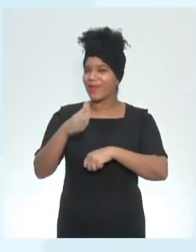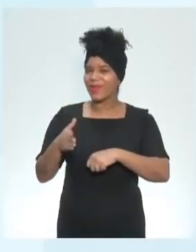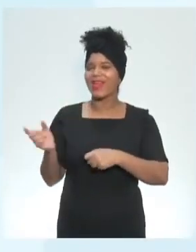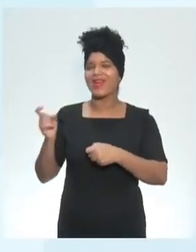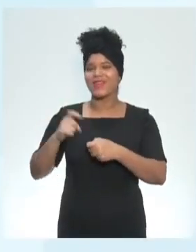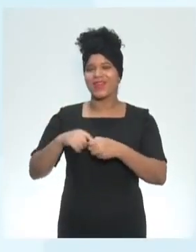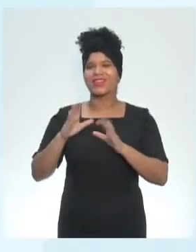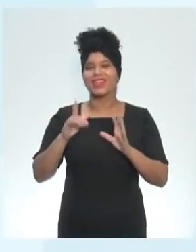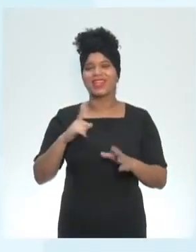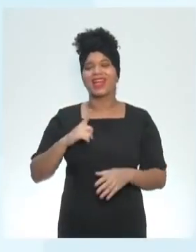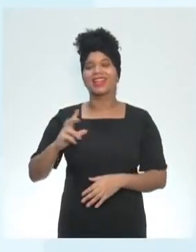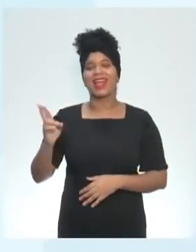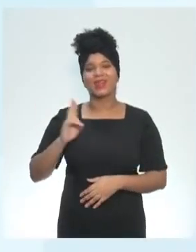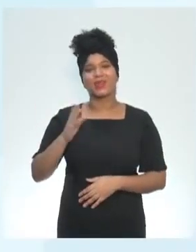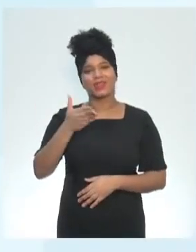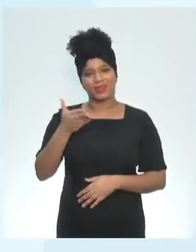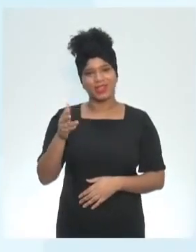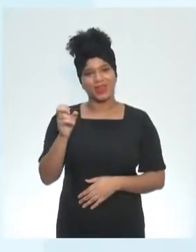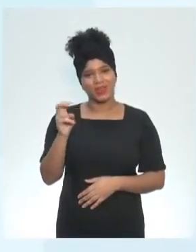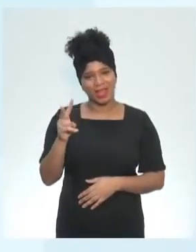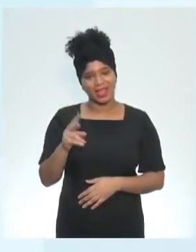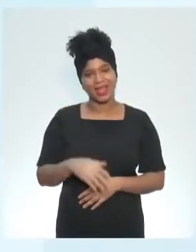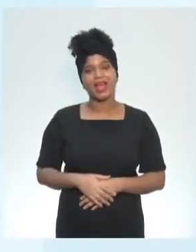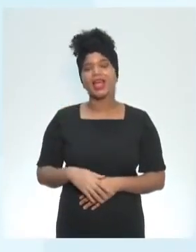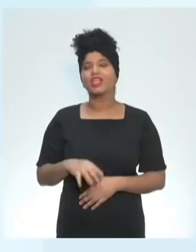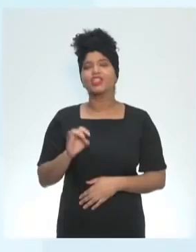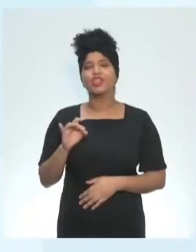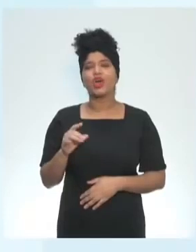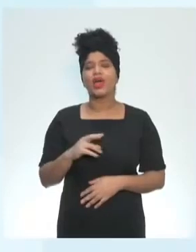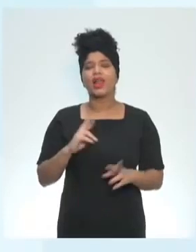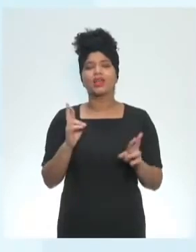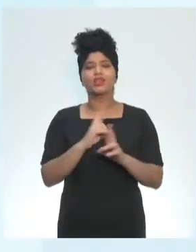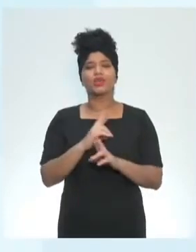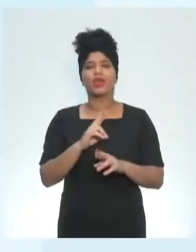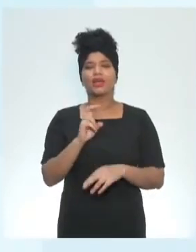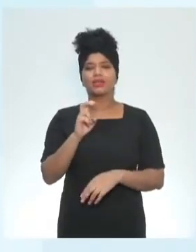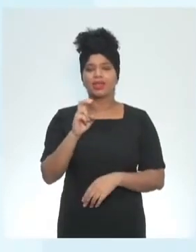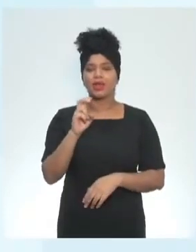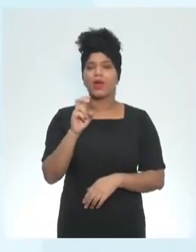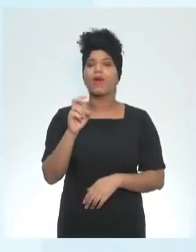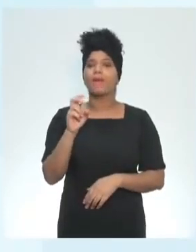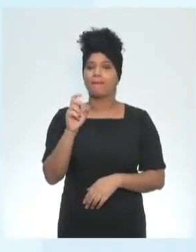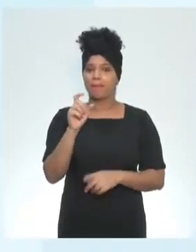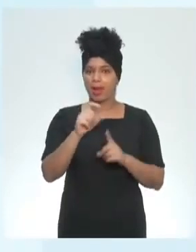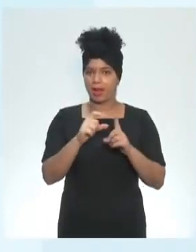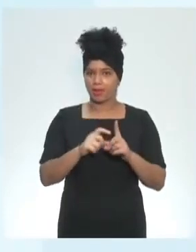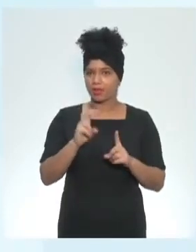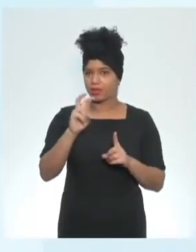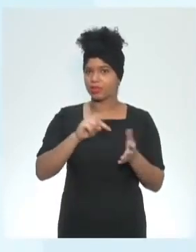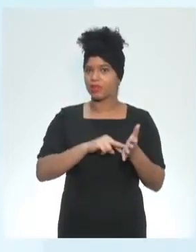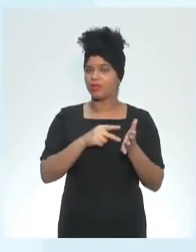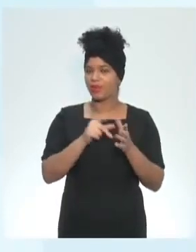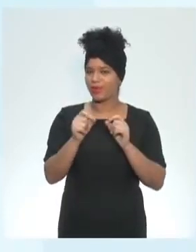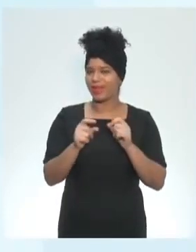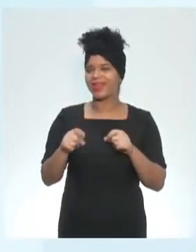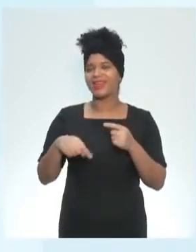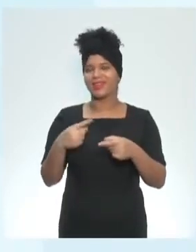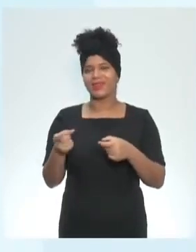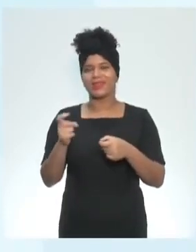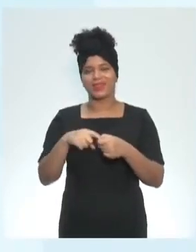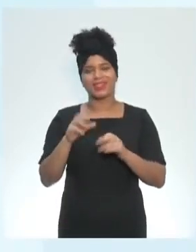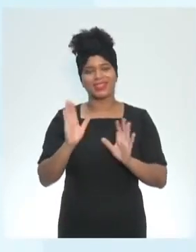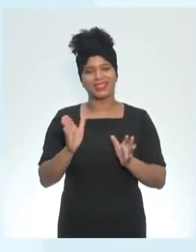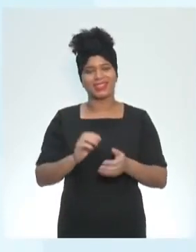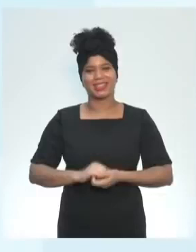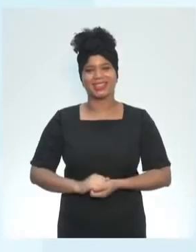a gente volta com as respostas de vocês é só associar essas cinco palavras com a cinco definições Tá bom daqui a pouco a gente